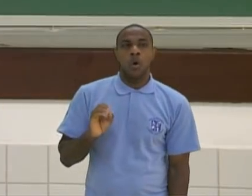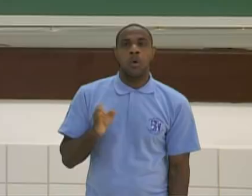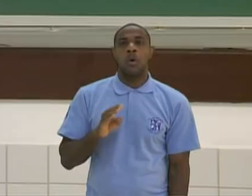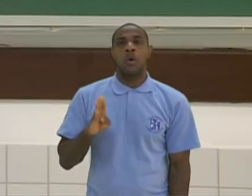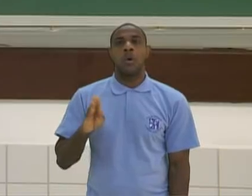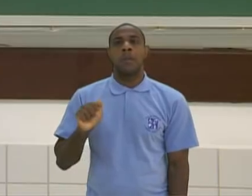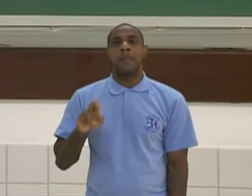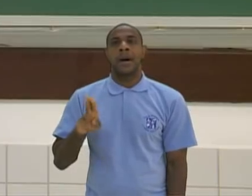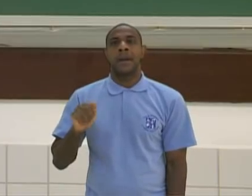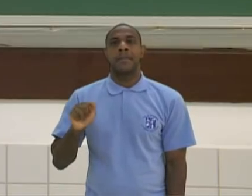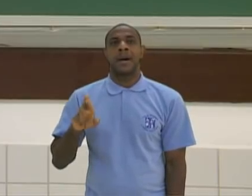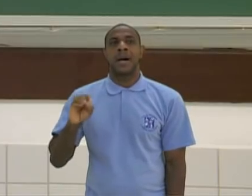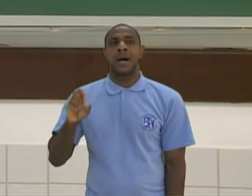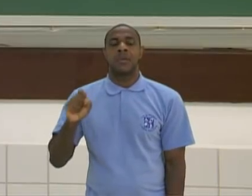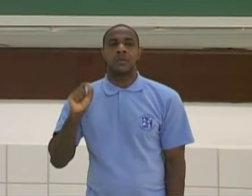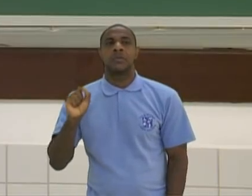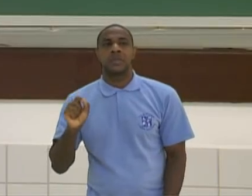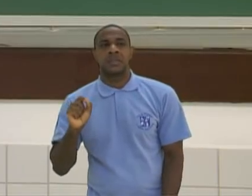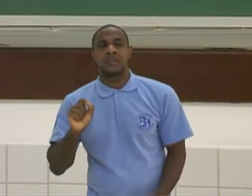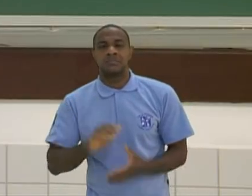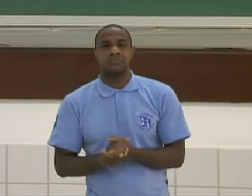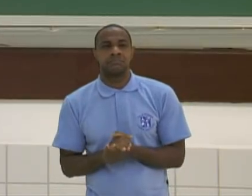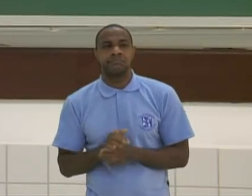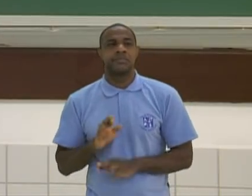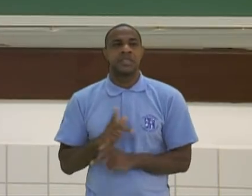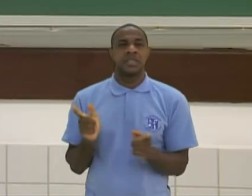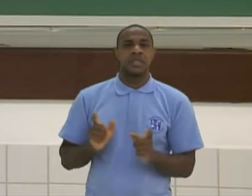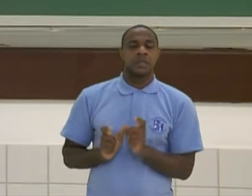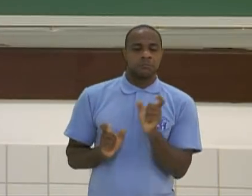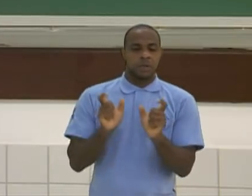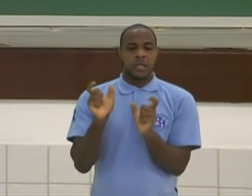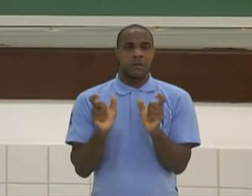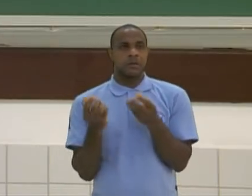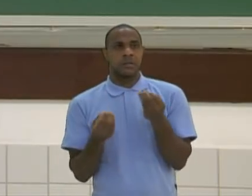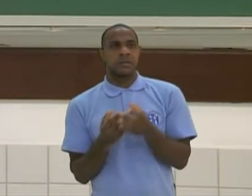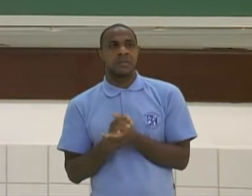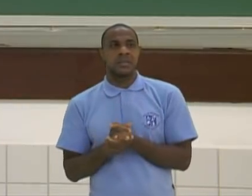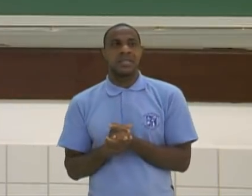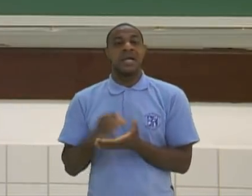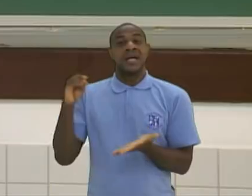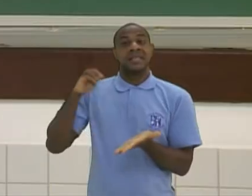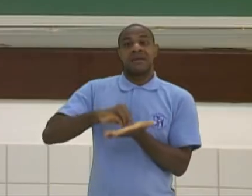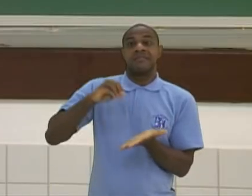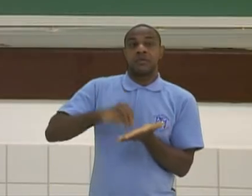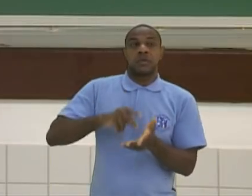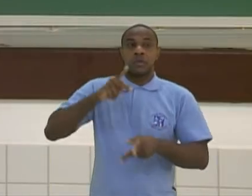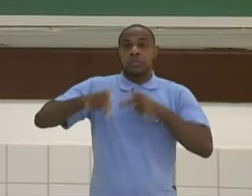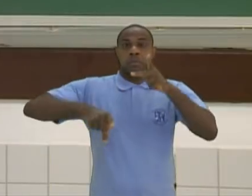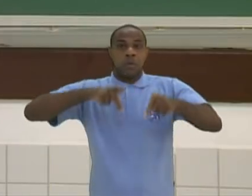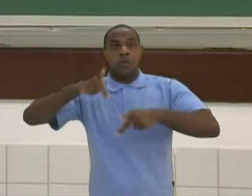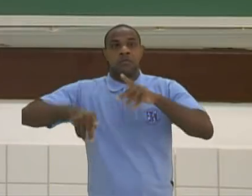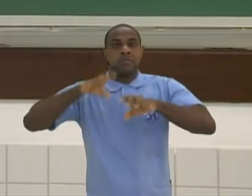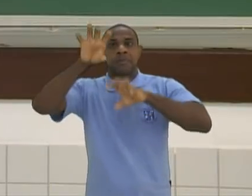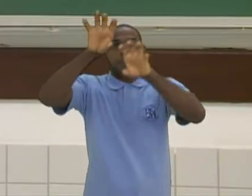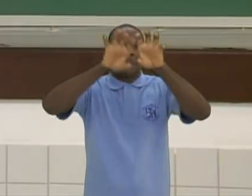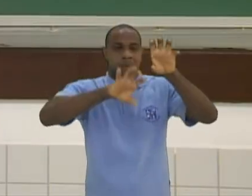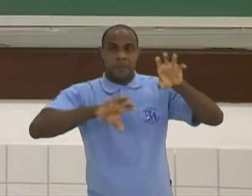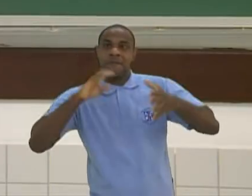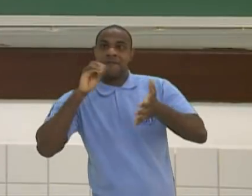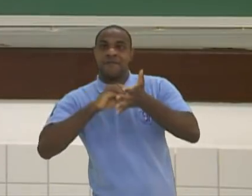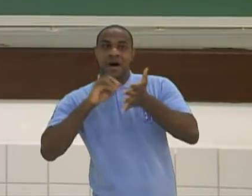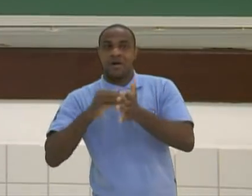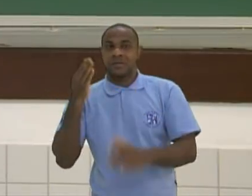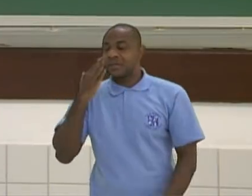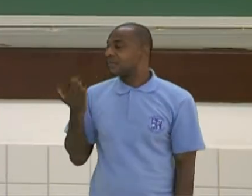para vocês aqui, e que está faltando ainda os trogodos, está faltando ainda os érulos, está faltando vários povos dessa região ainda.